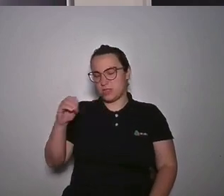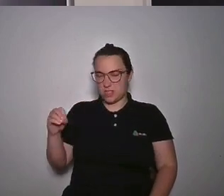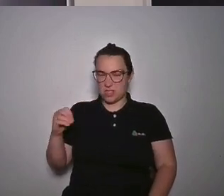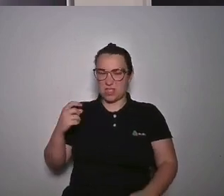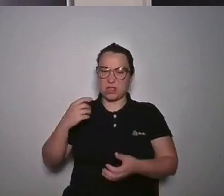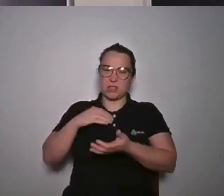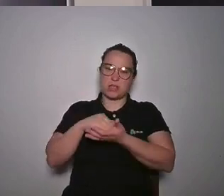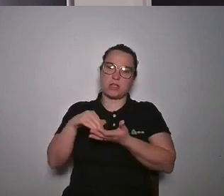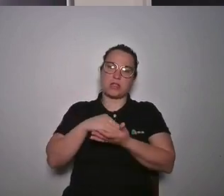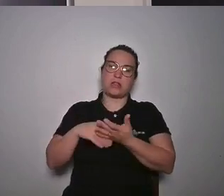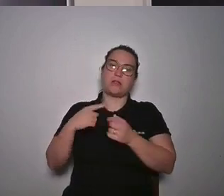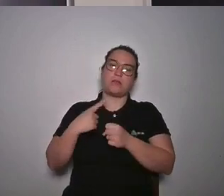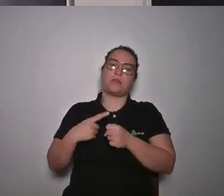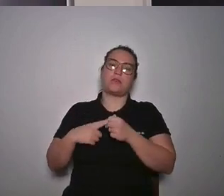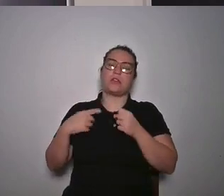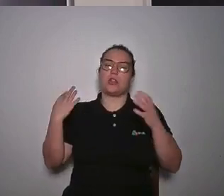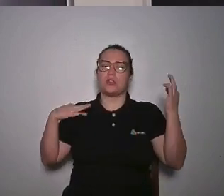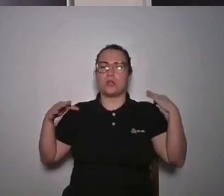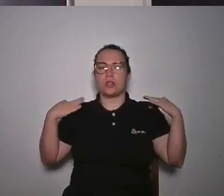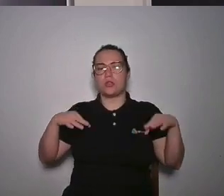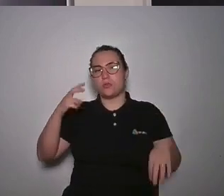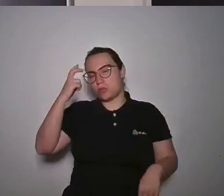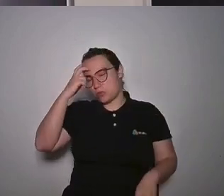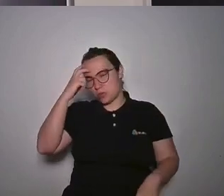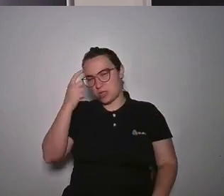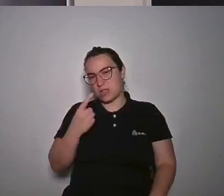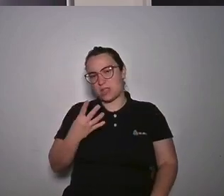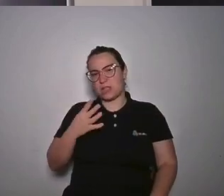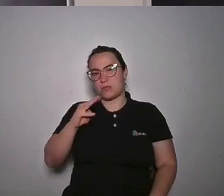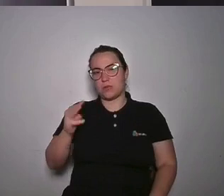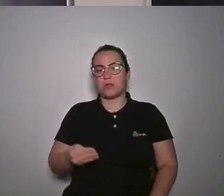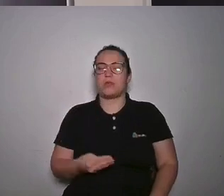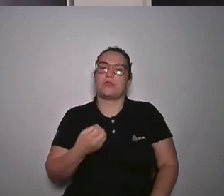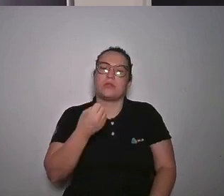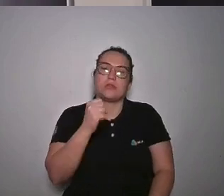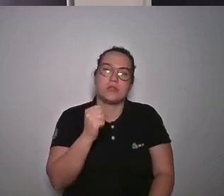Municipal de Turismo, Esporte e Cultura, 13.825.000.